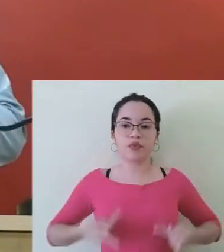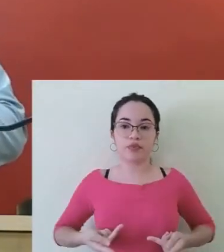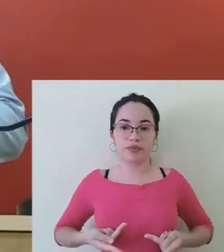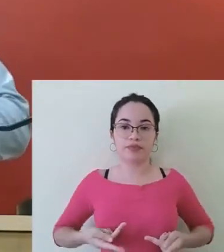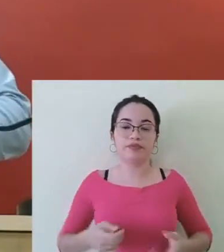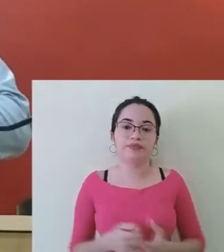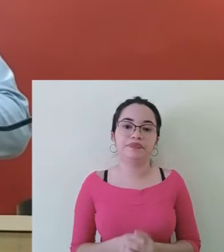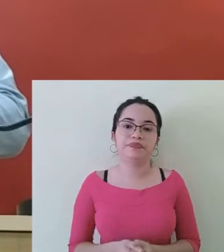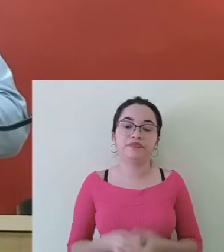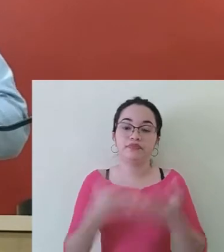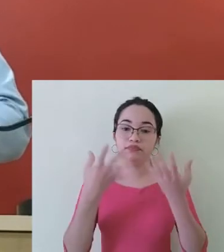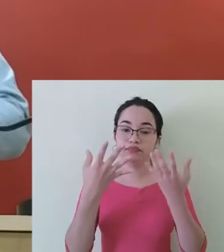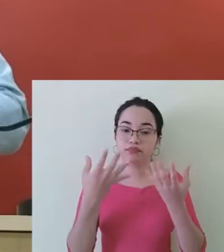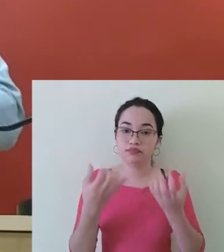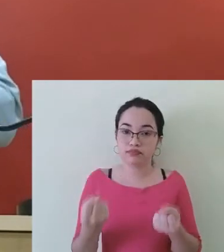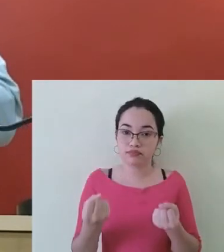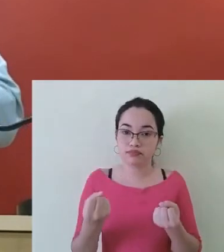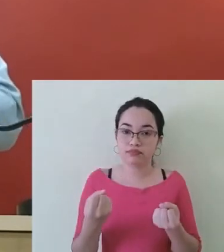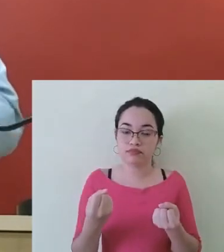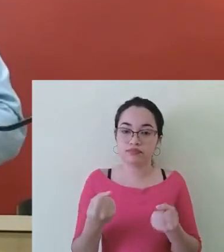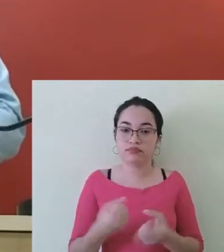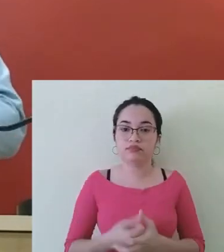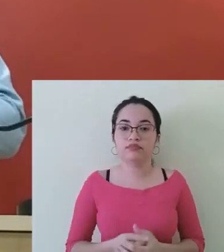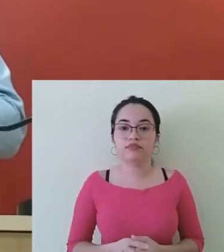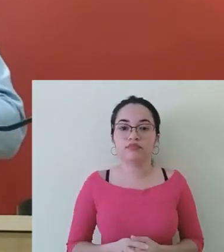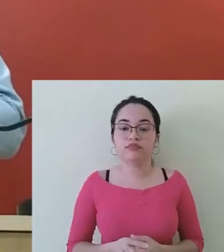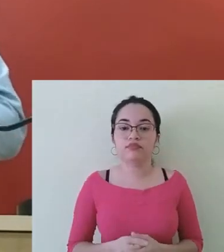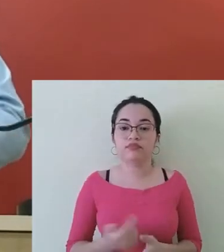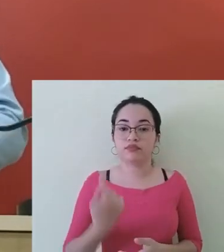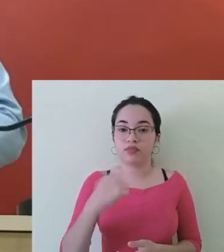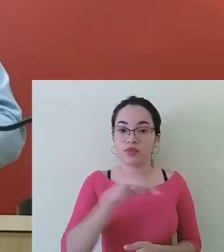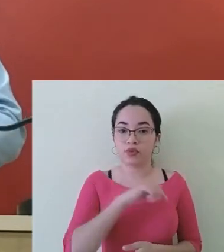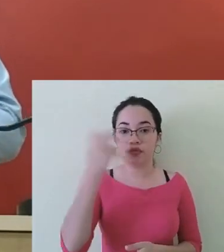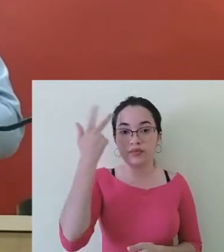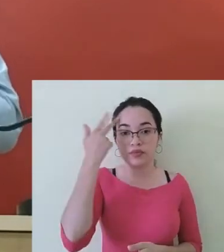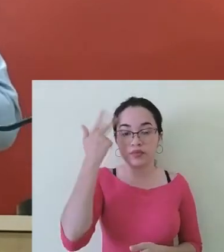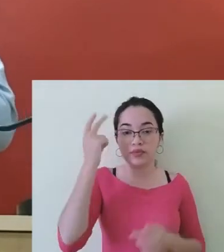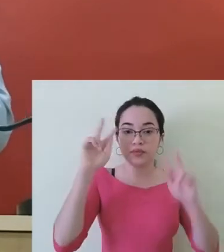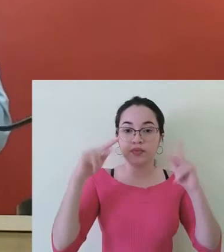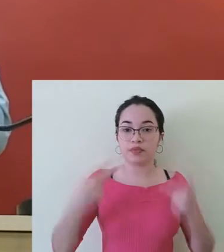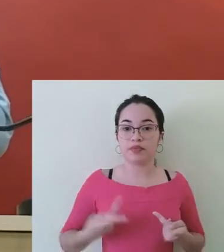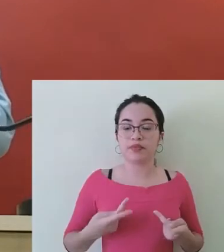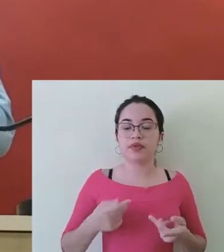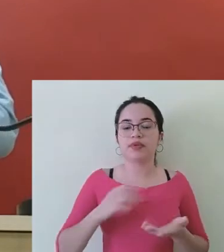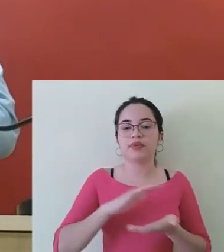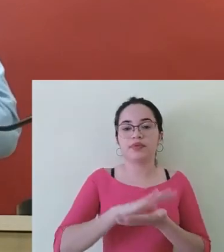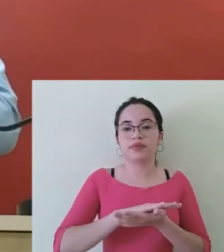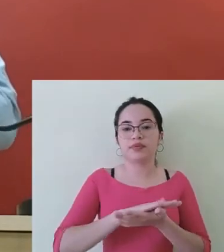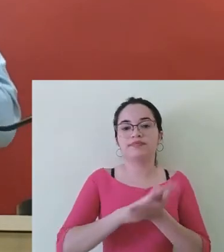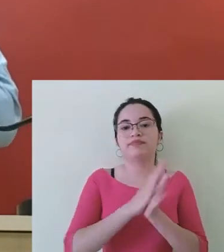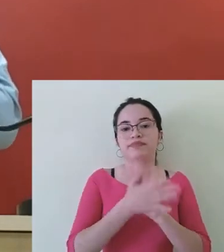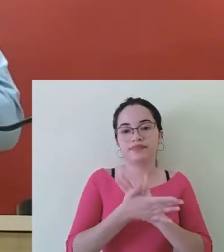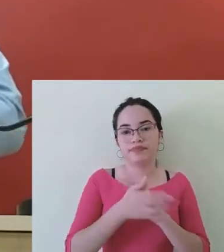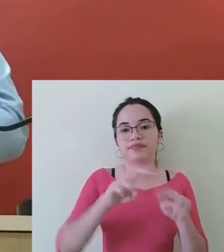humana e aceitar que a nossa natureza ela está